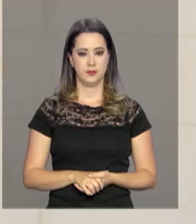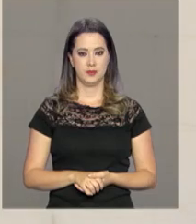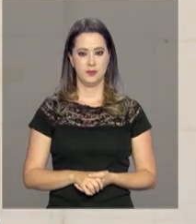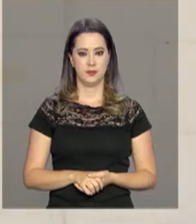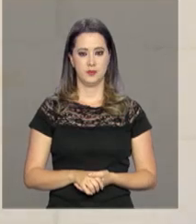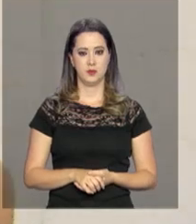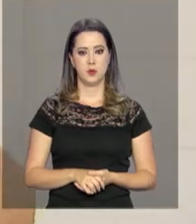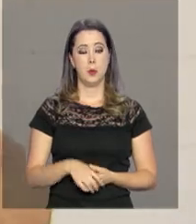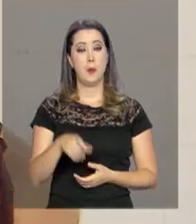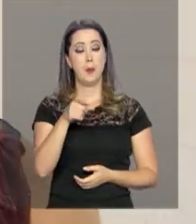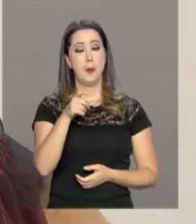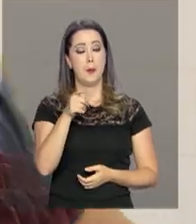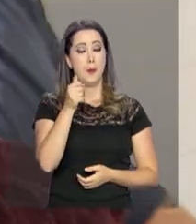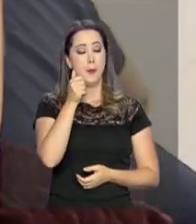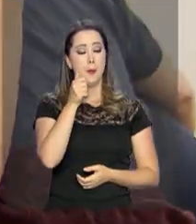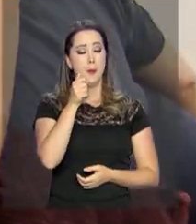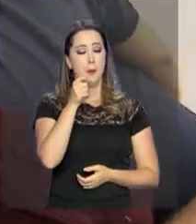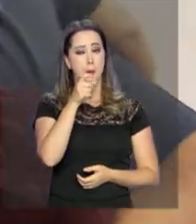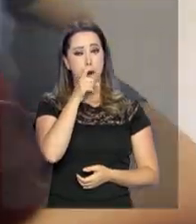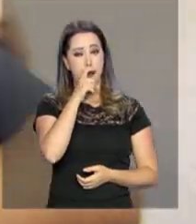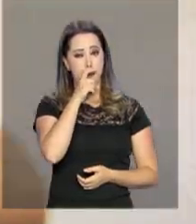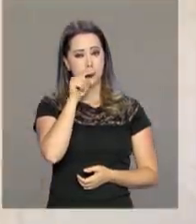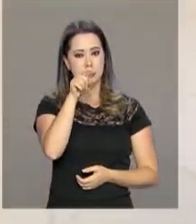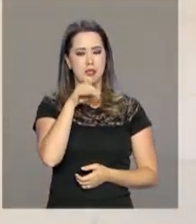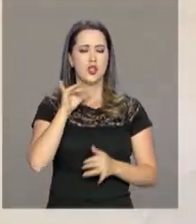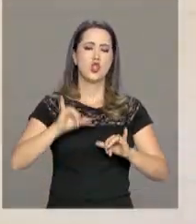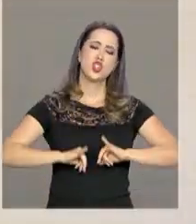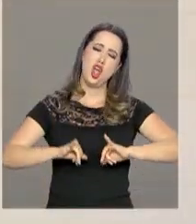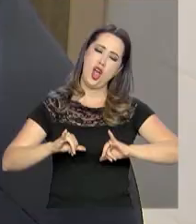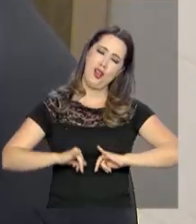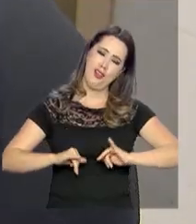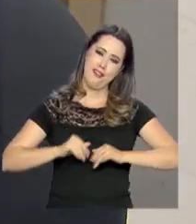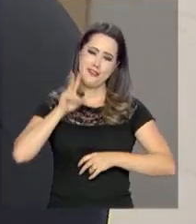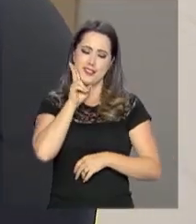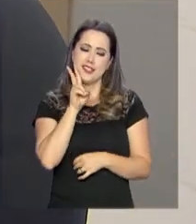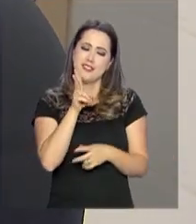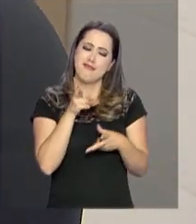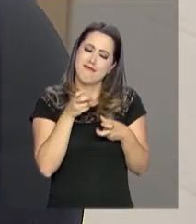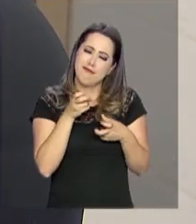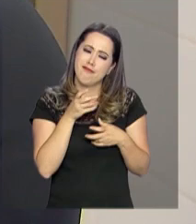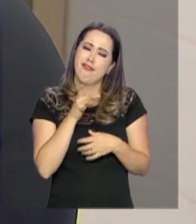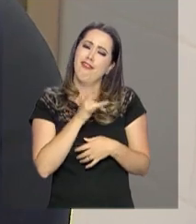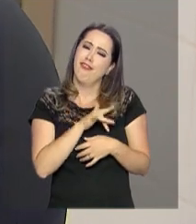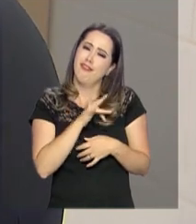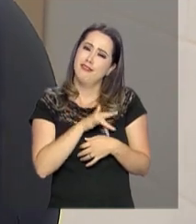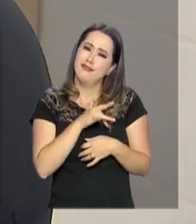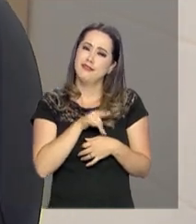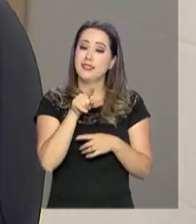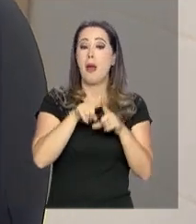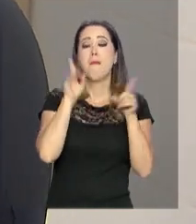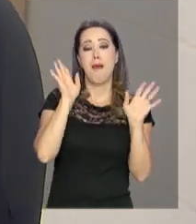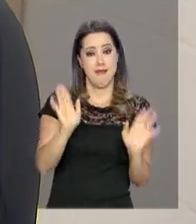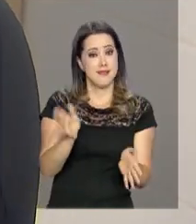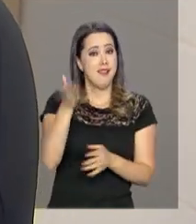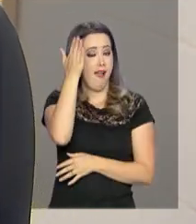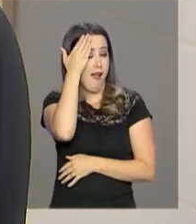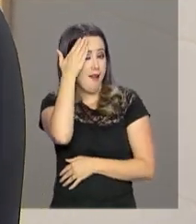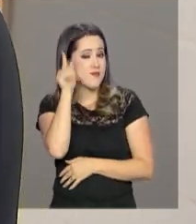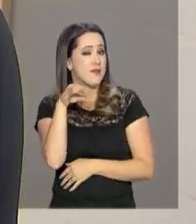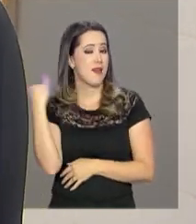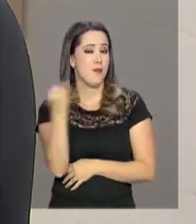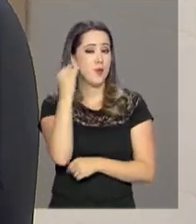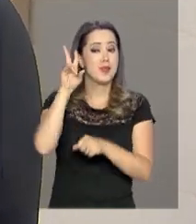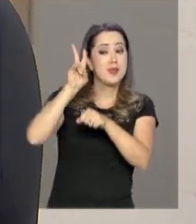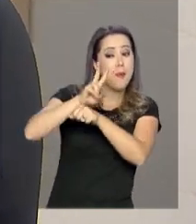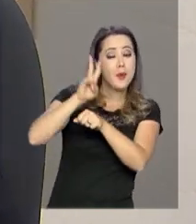O pai Pedro sofre com a picadinha que o filho recebeu, mas sabe a importância dela para proteger o bebê de